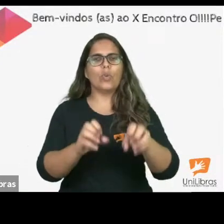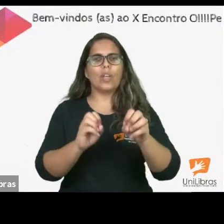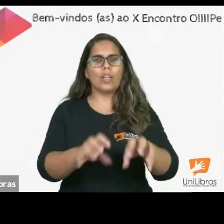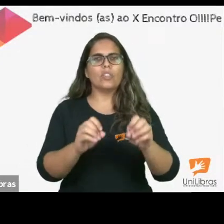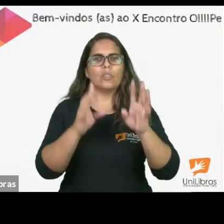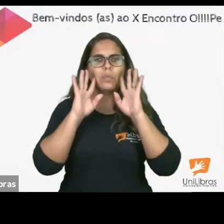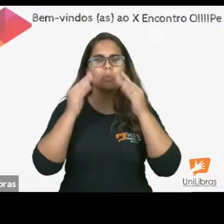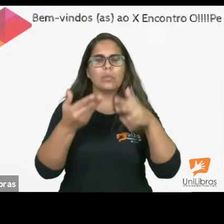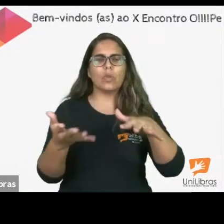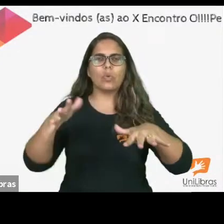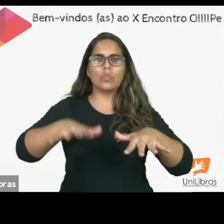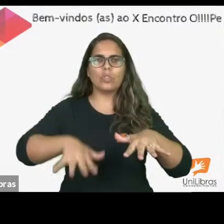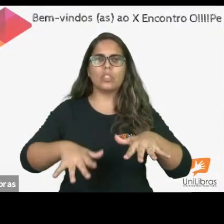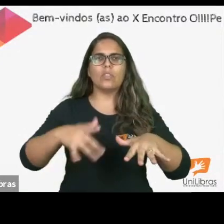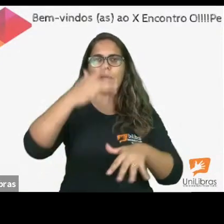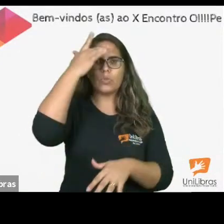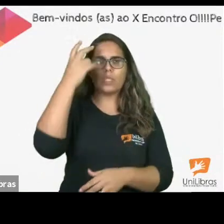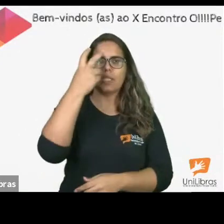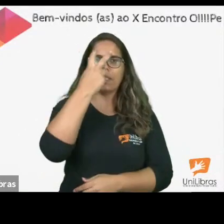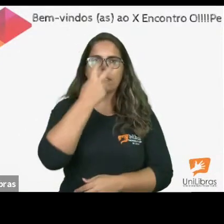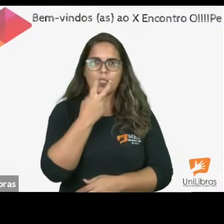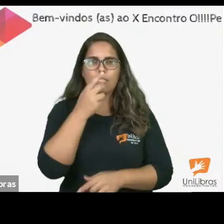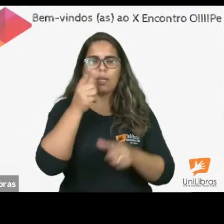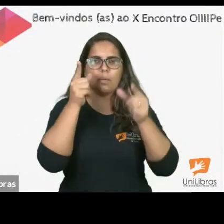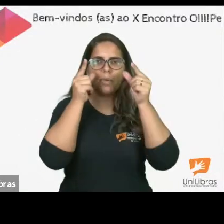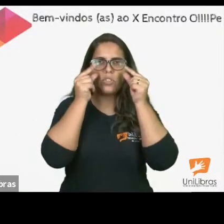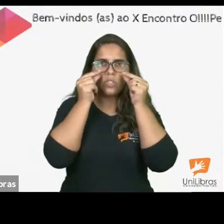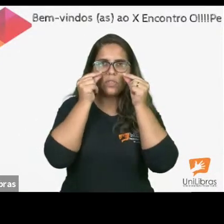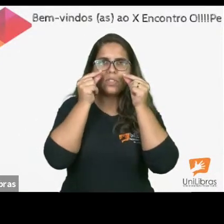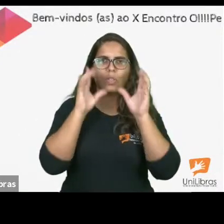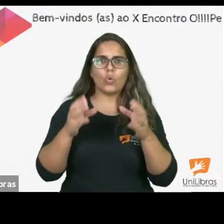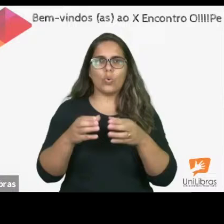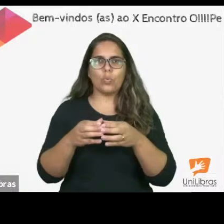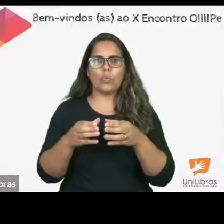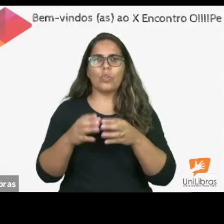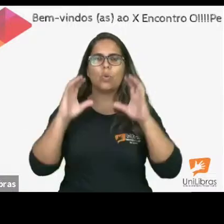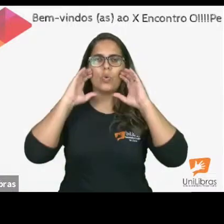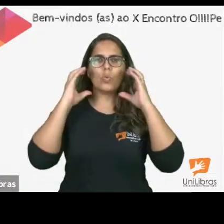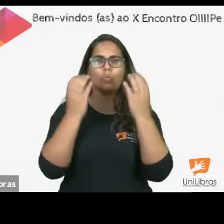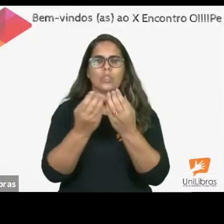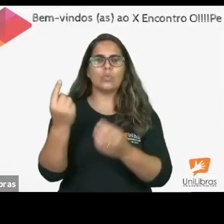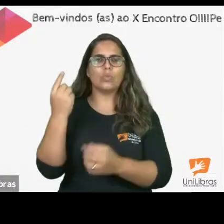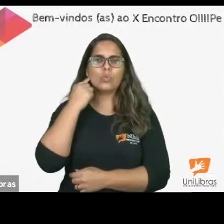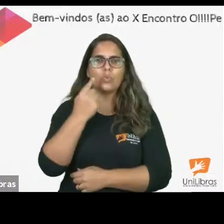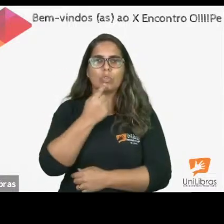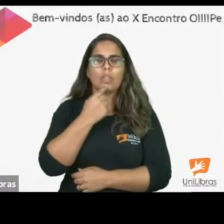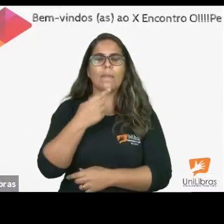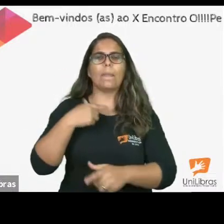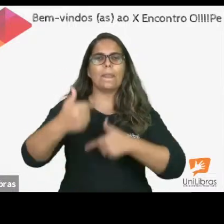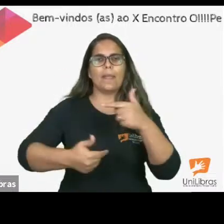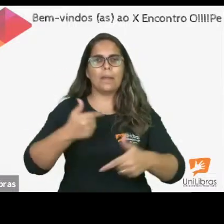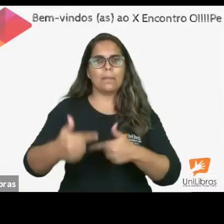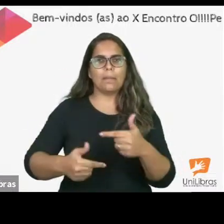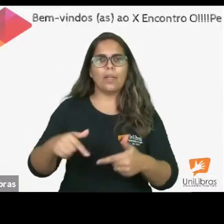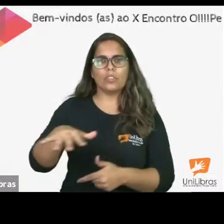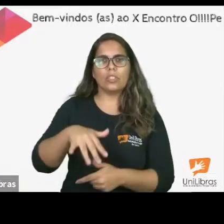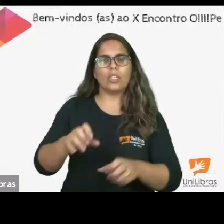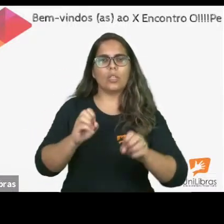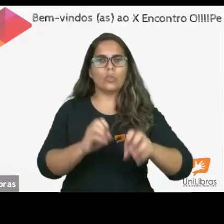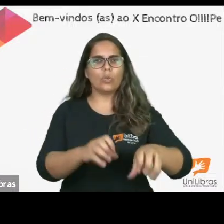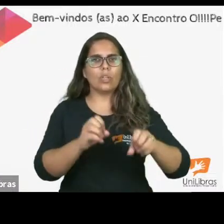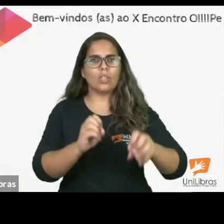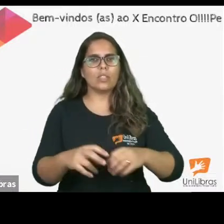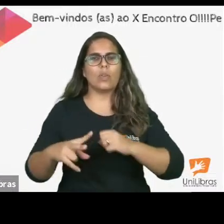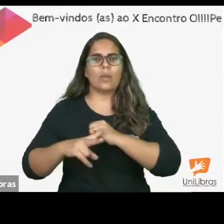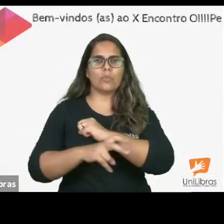para contemplar pessoas cegas de baixa visão e a comunidade surda. Trabalha nas áreas de imunologia, educação e